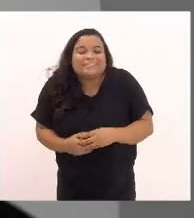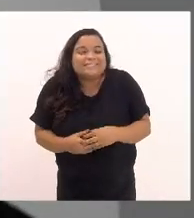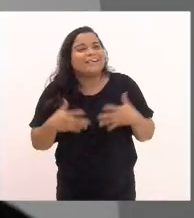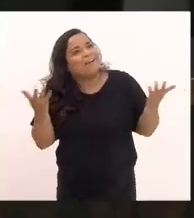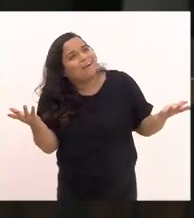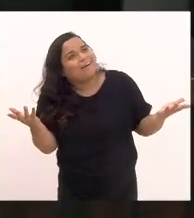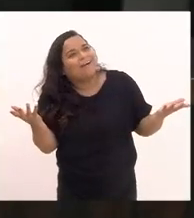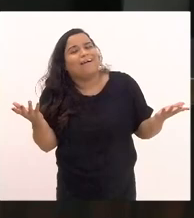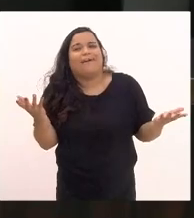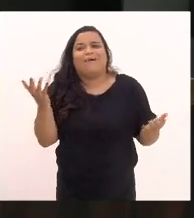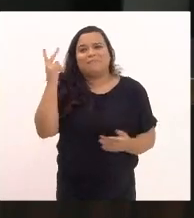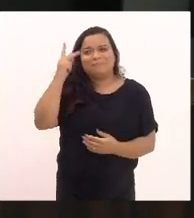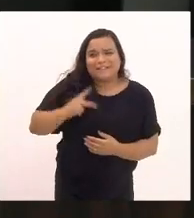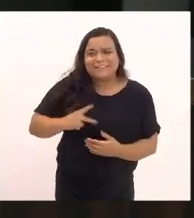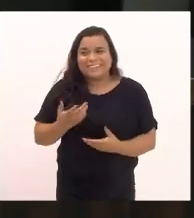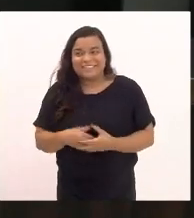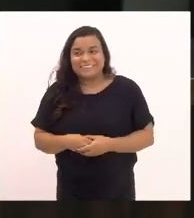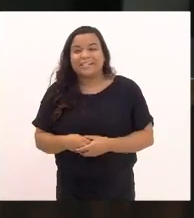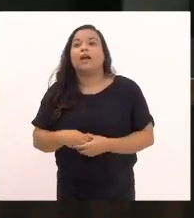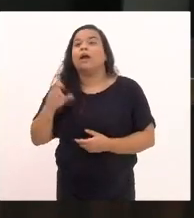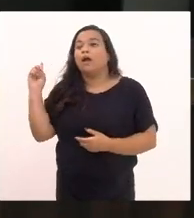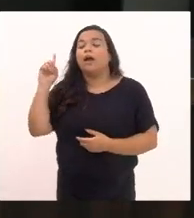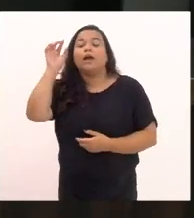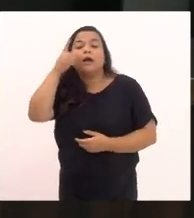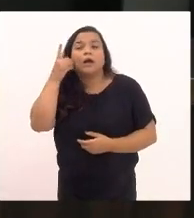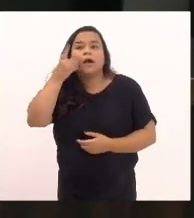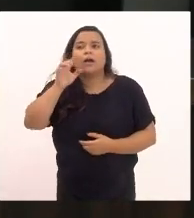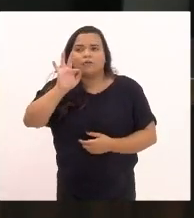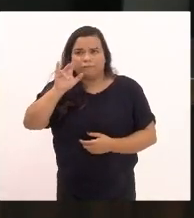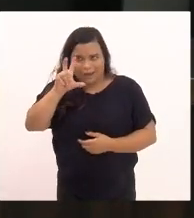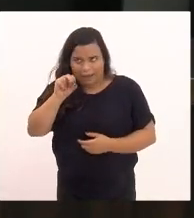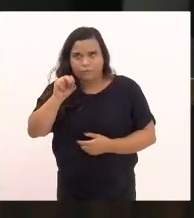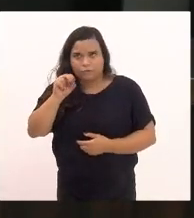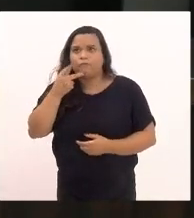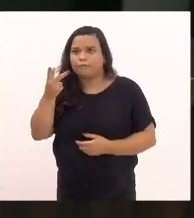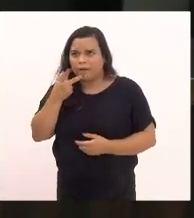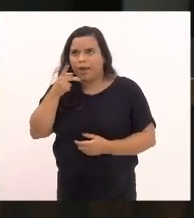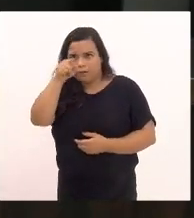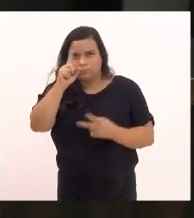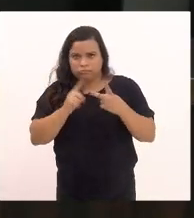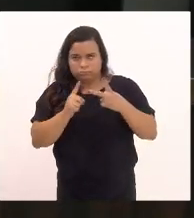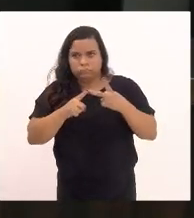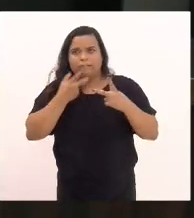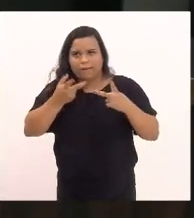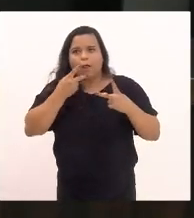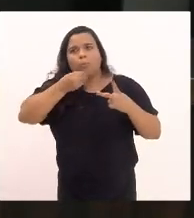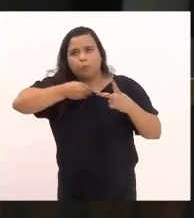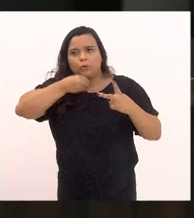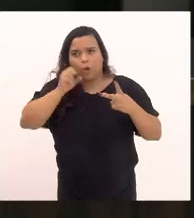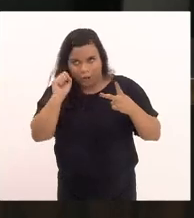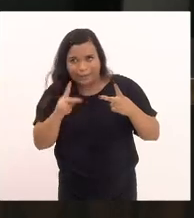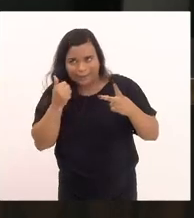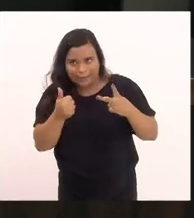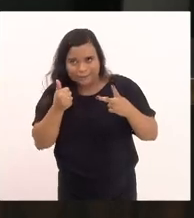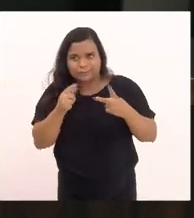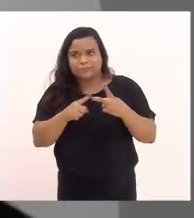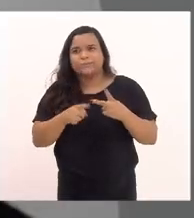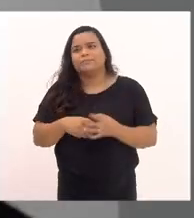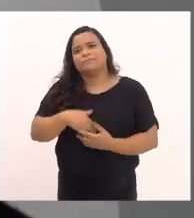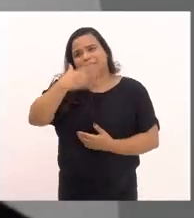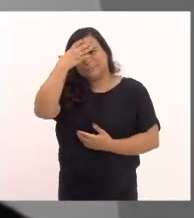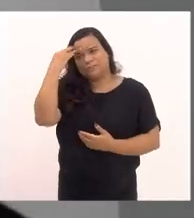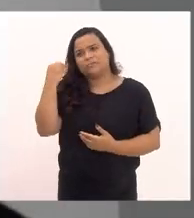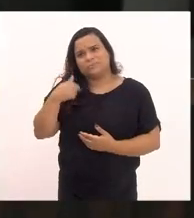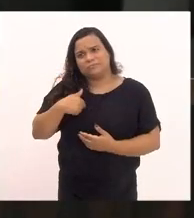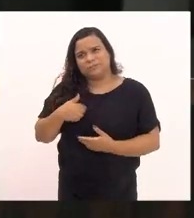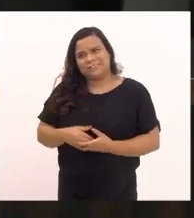presidente. Após a fala do deputado Flávio, Vossa Excelência terá a oportunidade de exercer o seu direito. Esqueceu de mim, né,